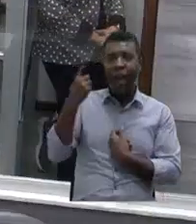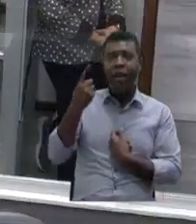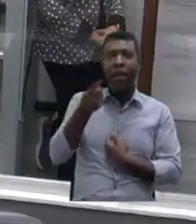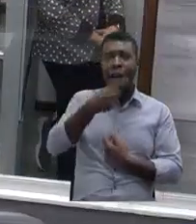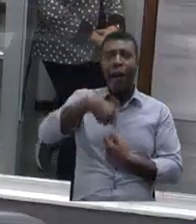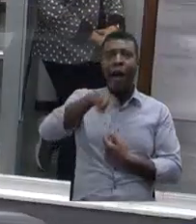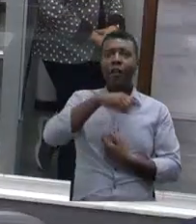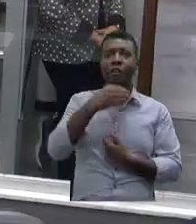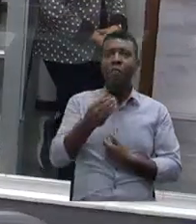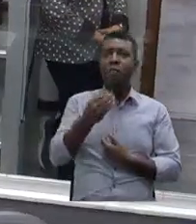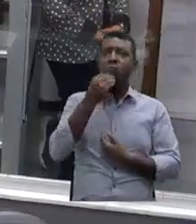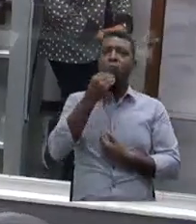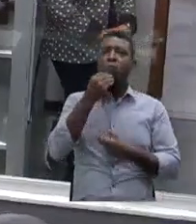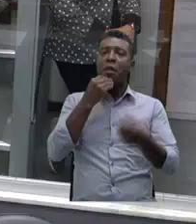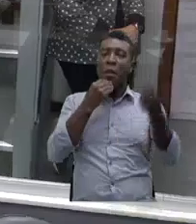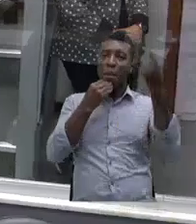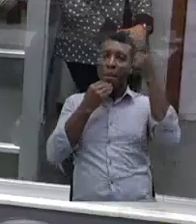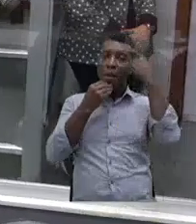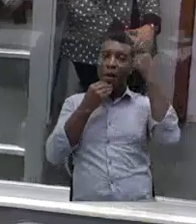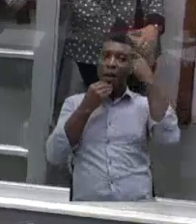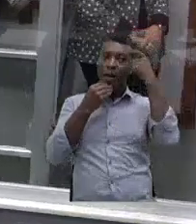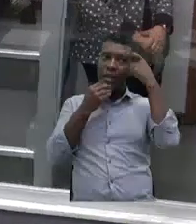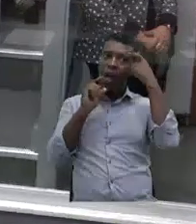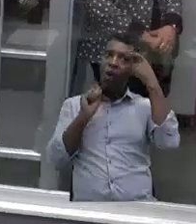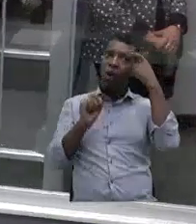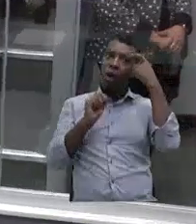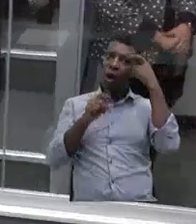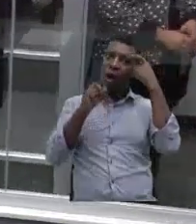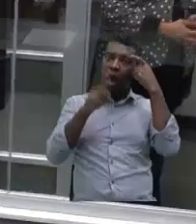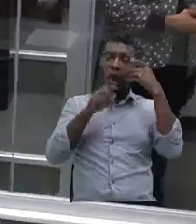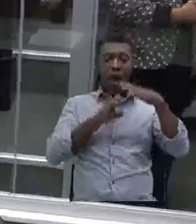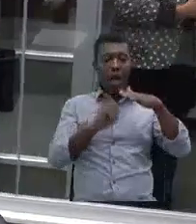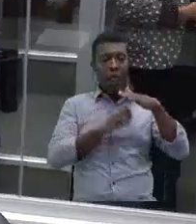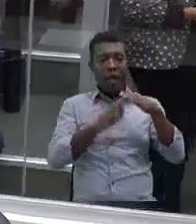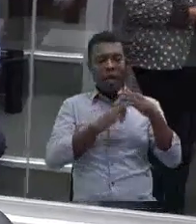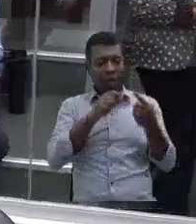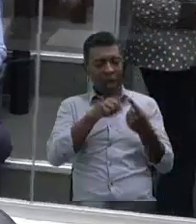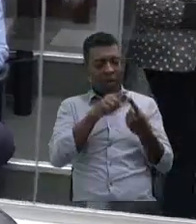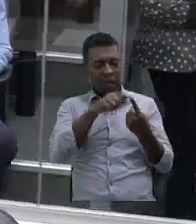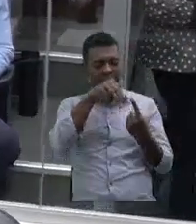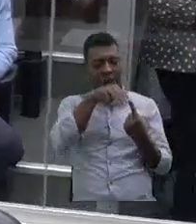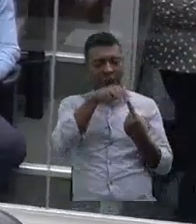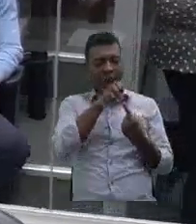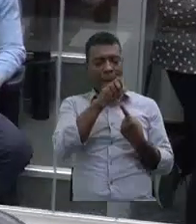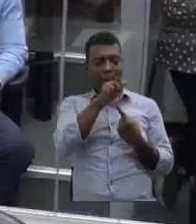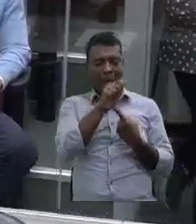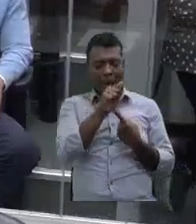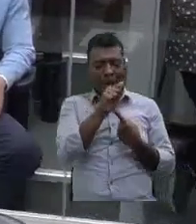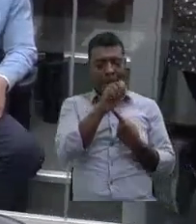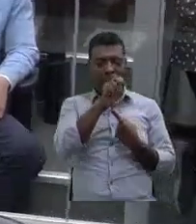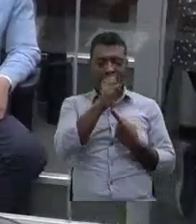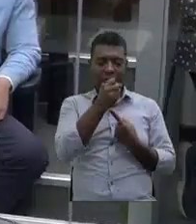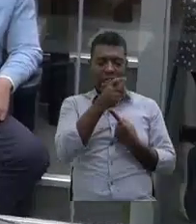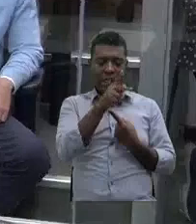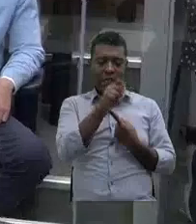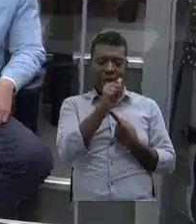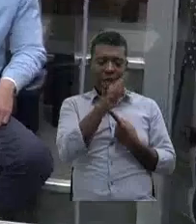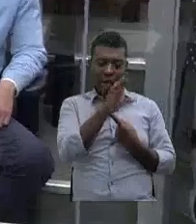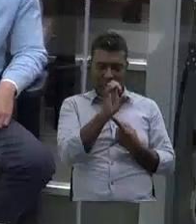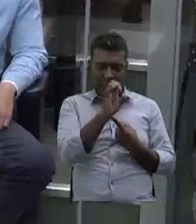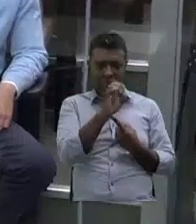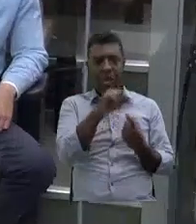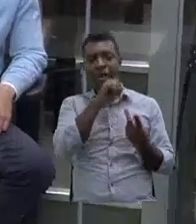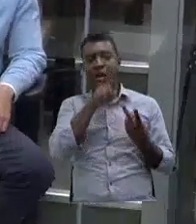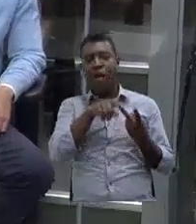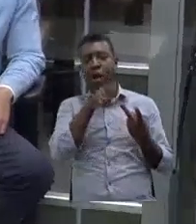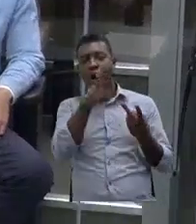pensar e chamar os empresários Megaspace e dos outros espaços Santa Luzia, fazer uma reunião com o